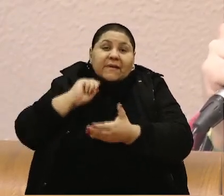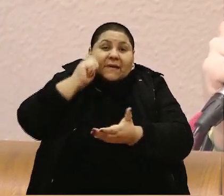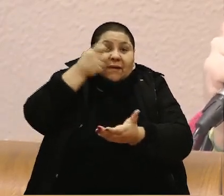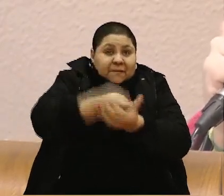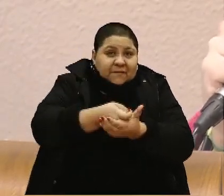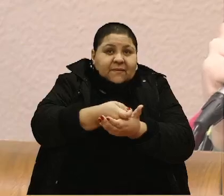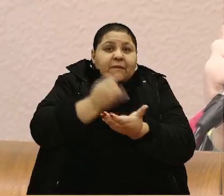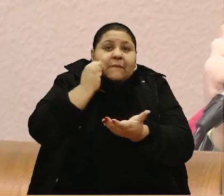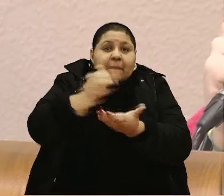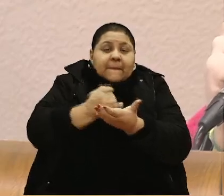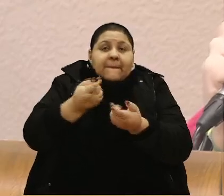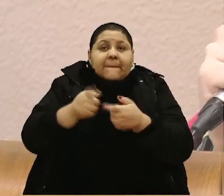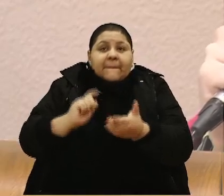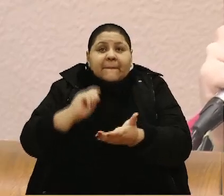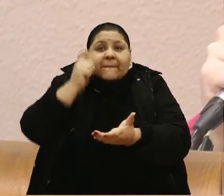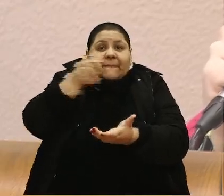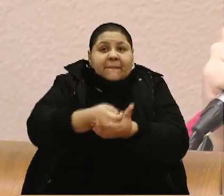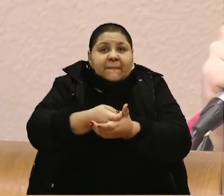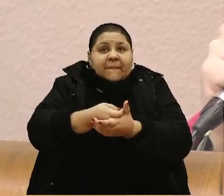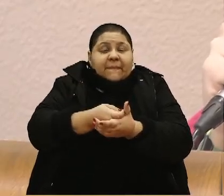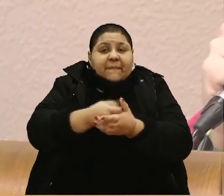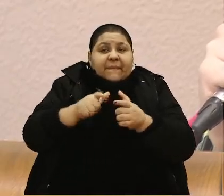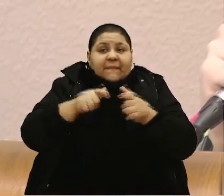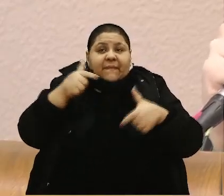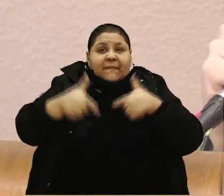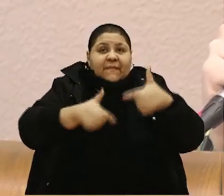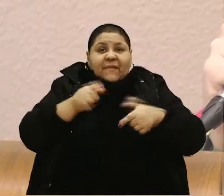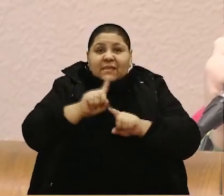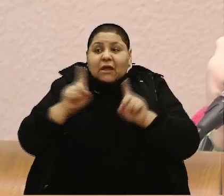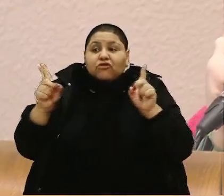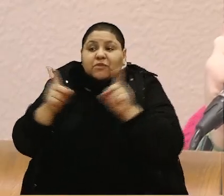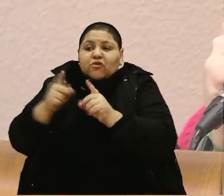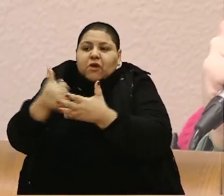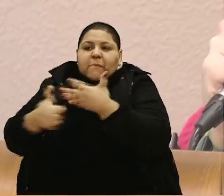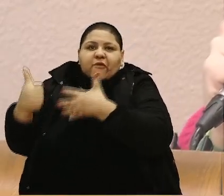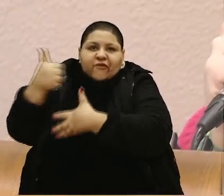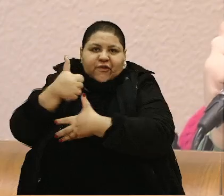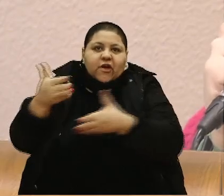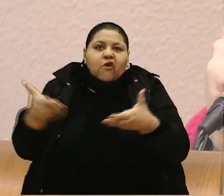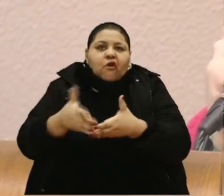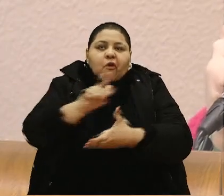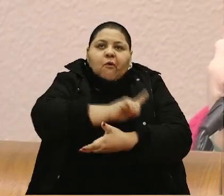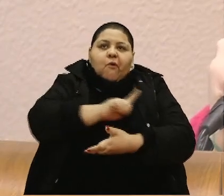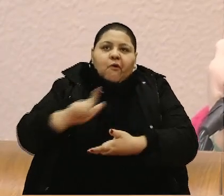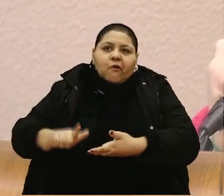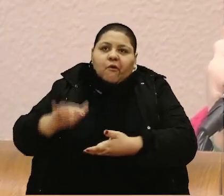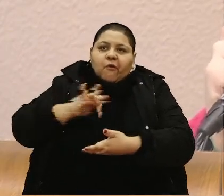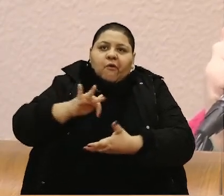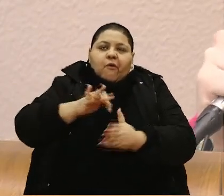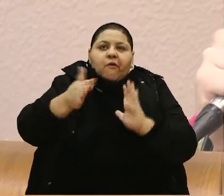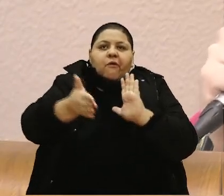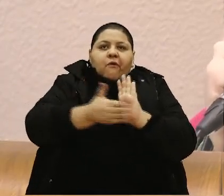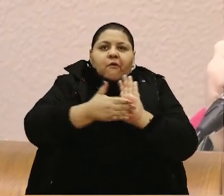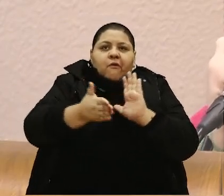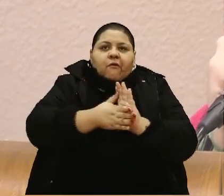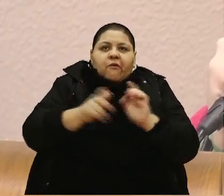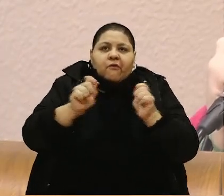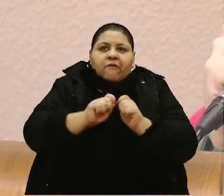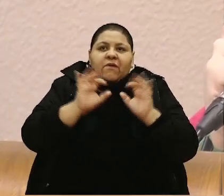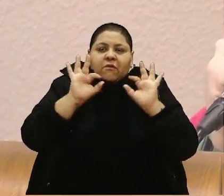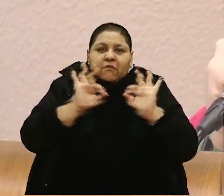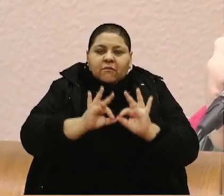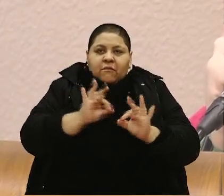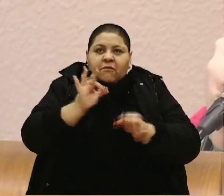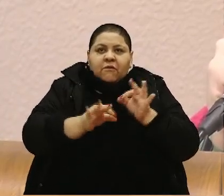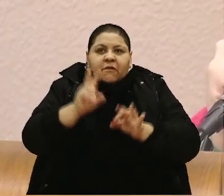imposto, mas quem paga esse imposto são a maioria dos brasileiros e não essa minoria privilegiada. E hoje o governo federal propõe fazer um pouco de justiça e